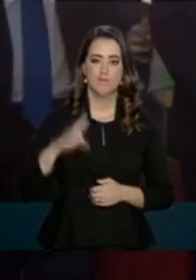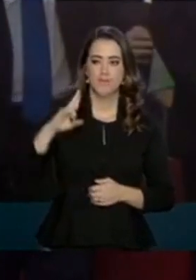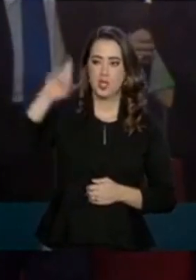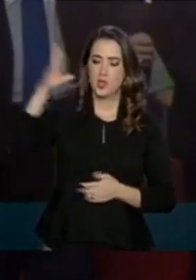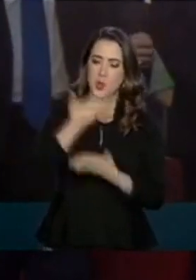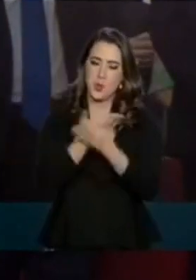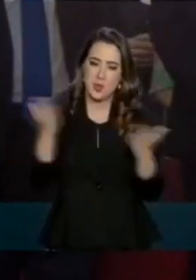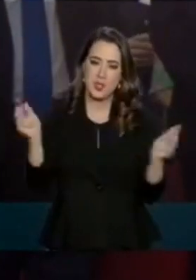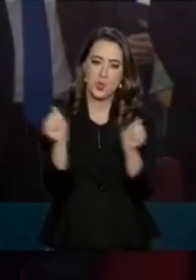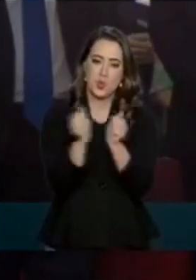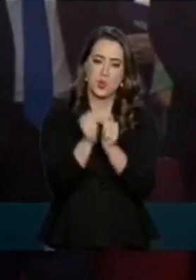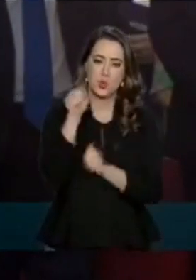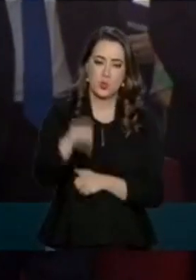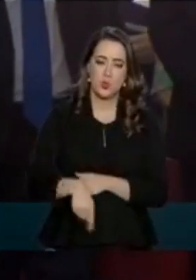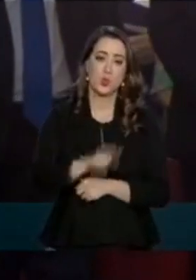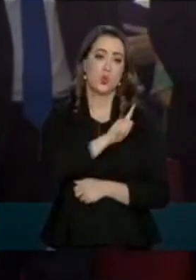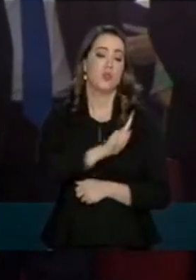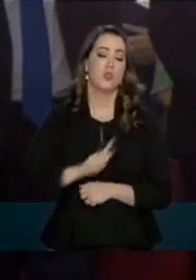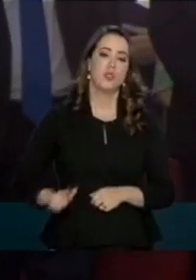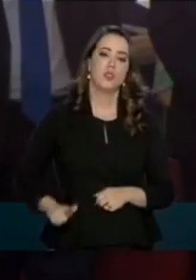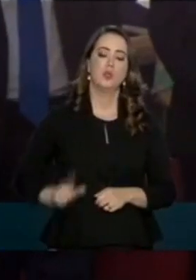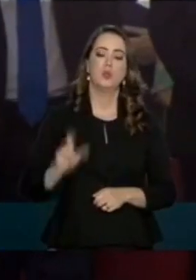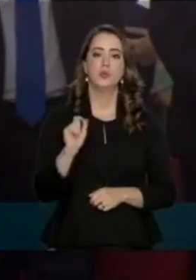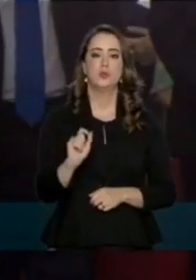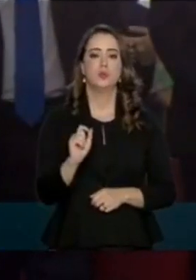Autoridades aqui presentes, prezado governador